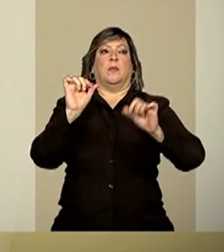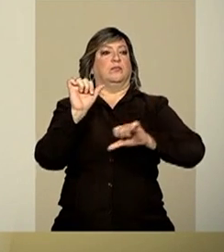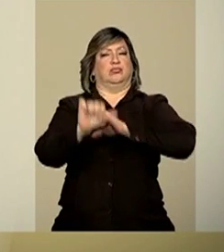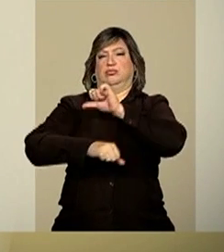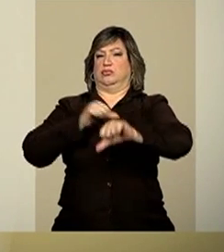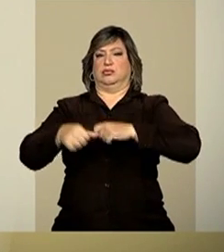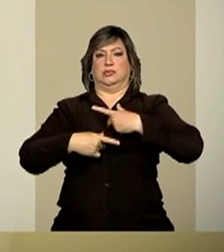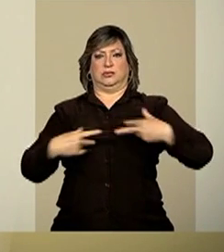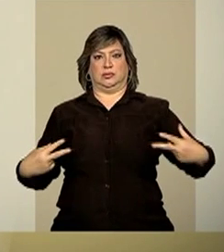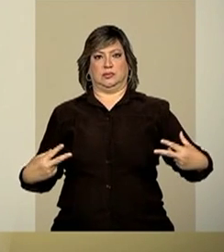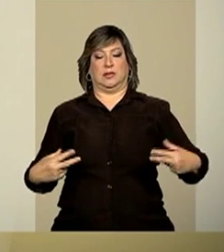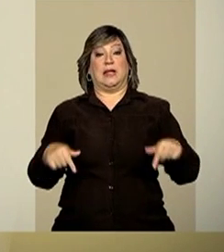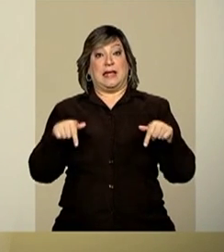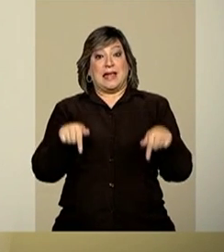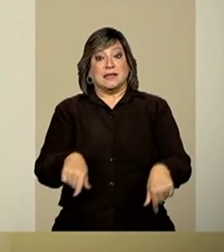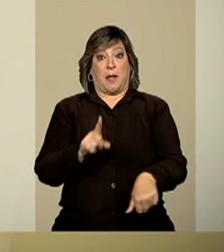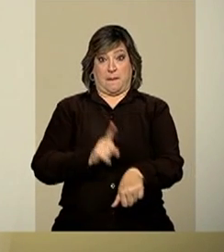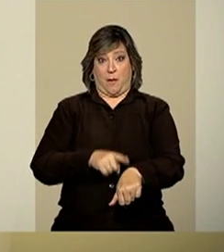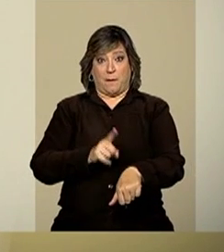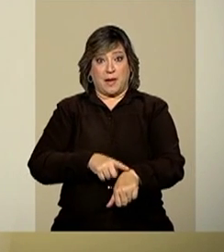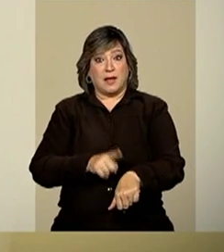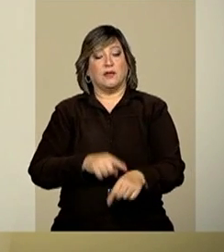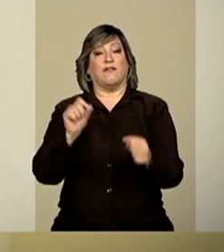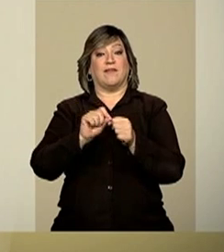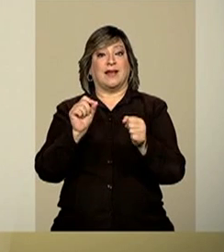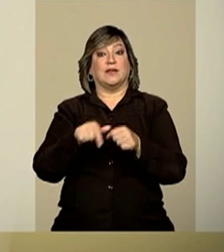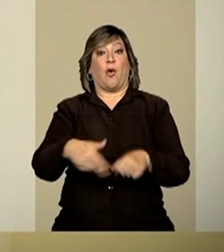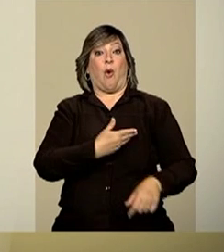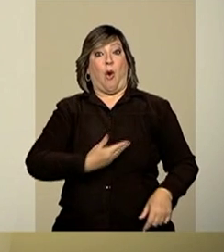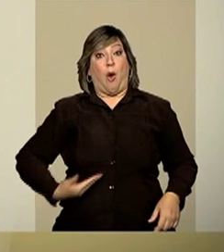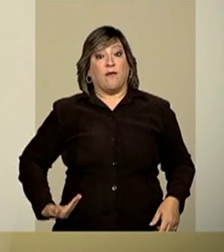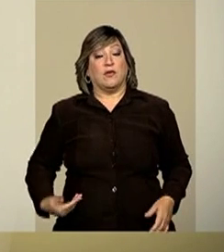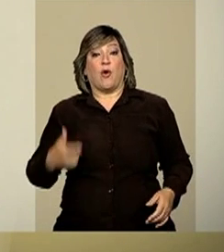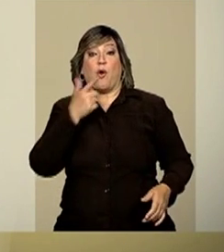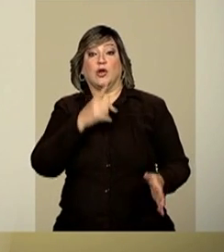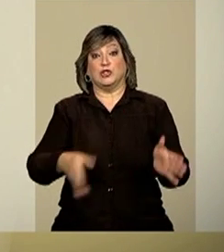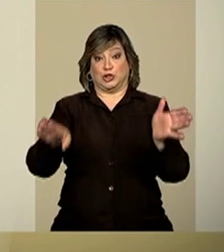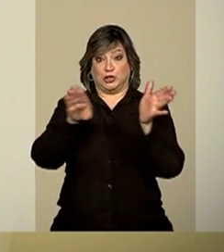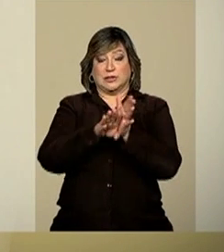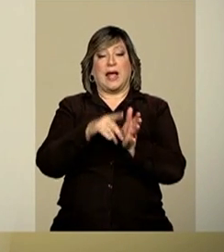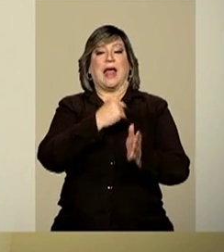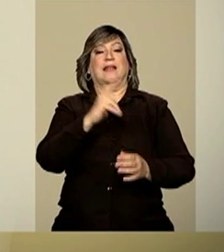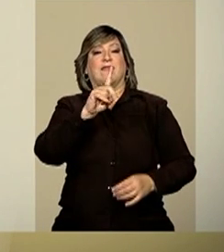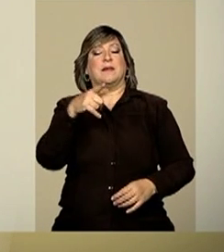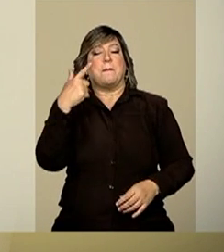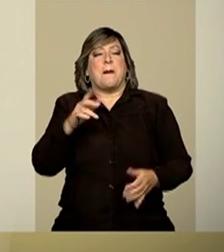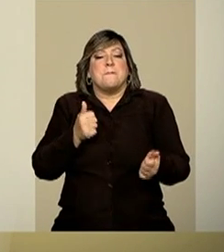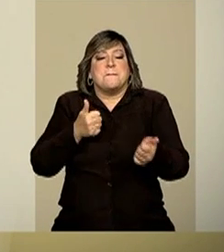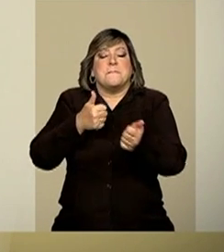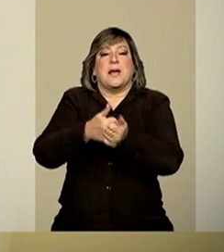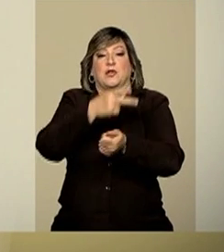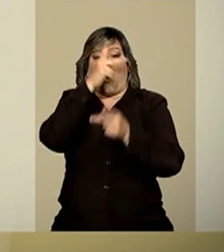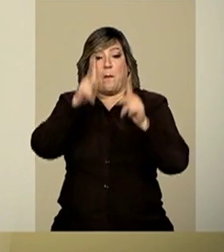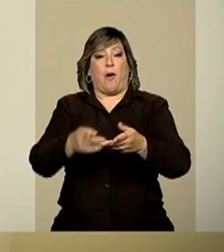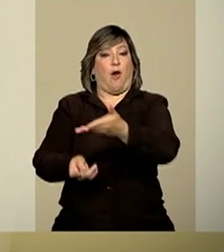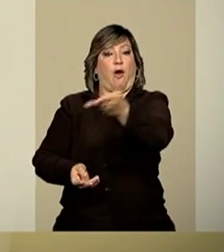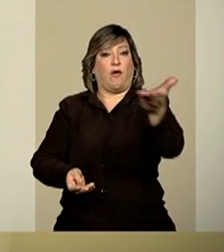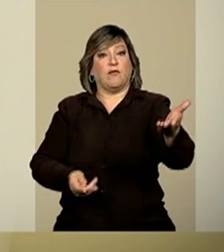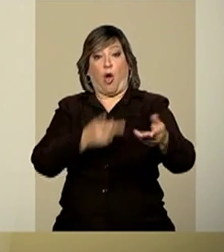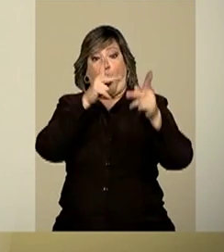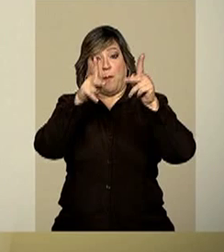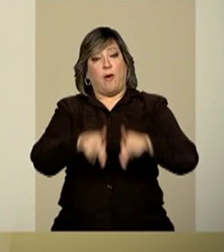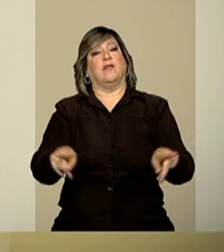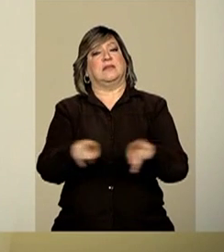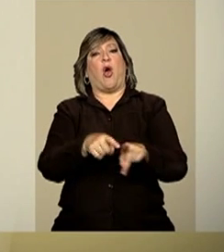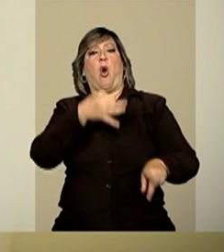mudanças. Este é o momento de fazer o governo chegar cada vez mais perto do povo e do povo participar